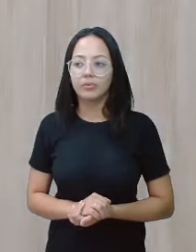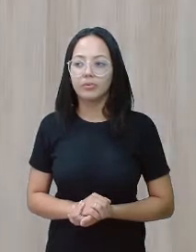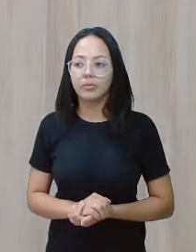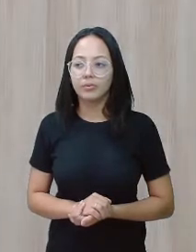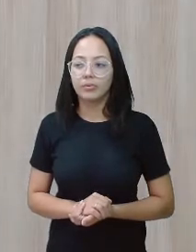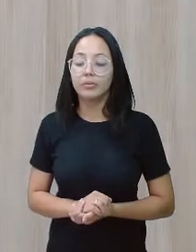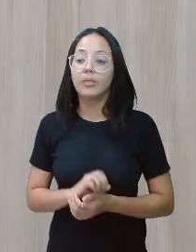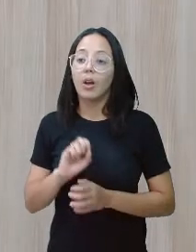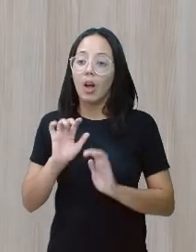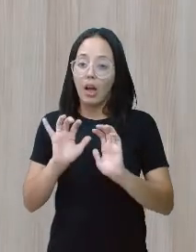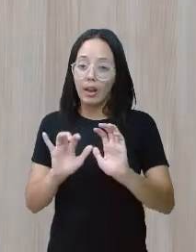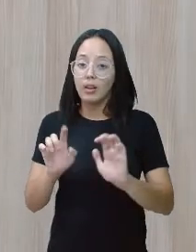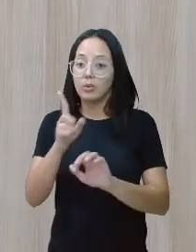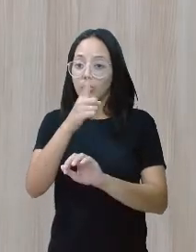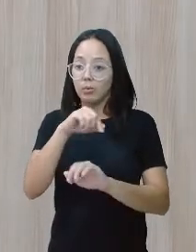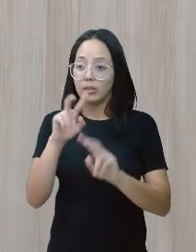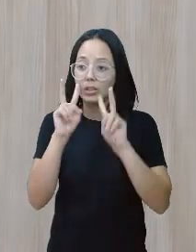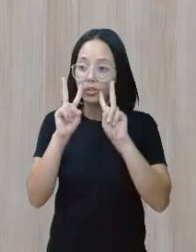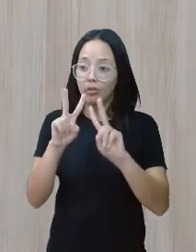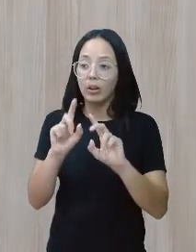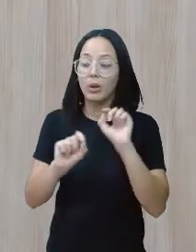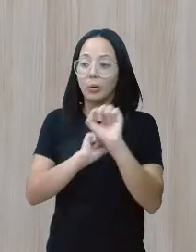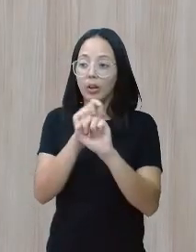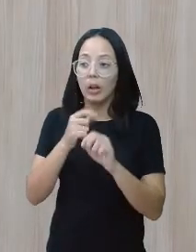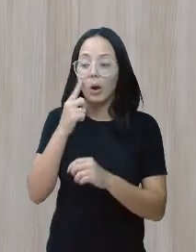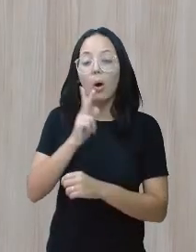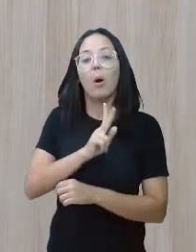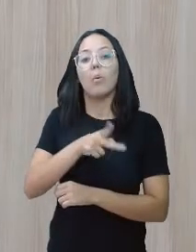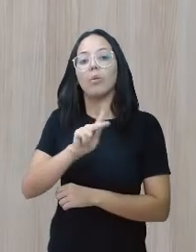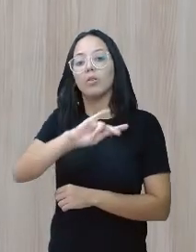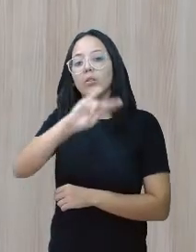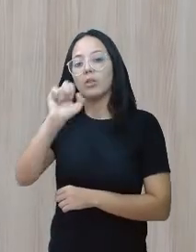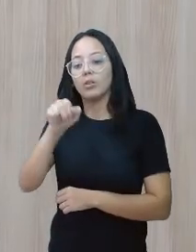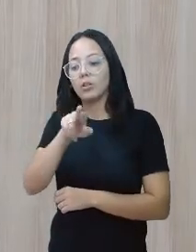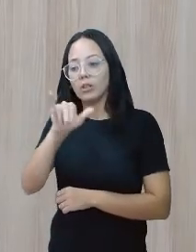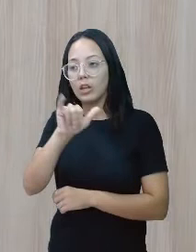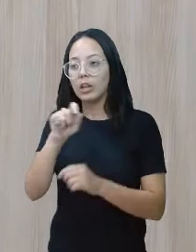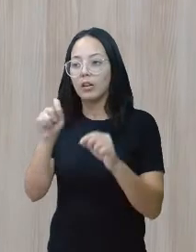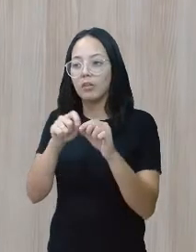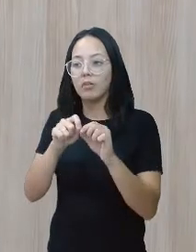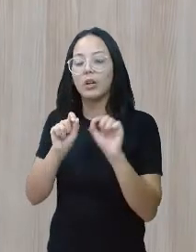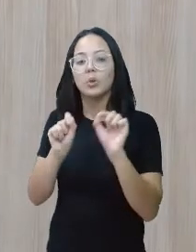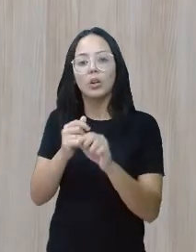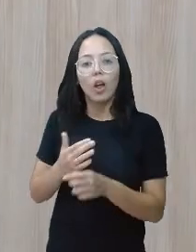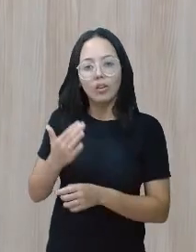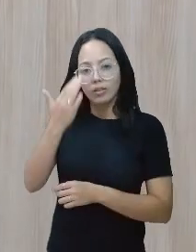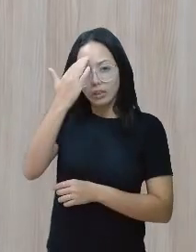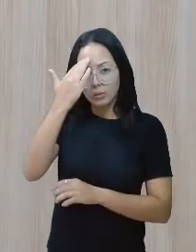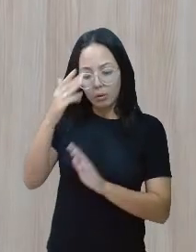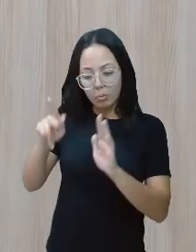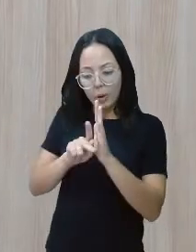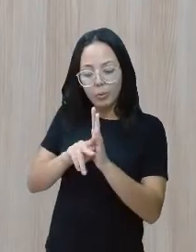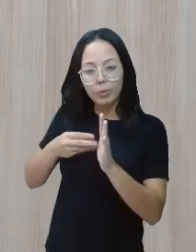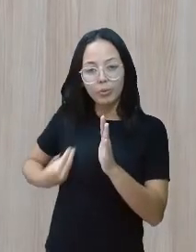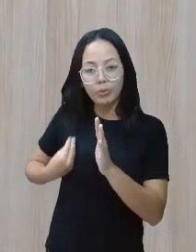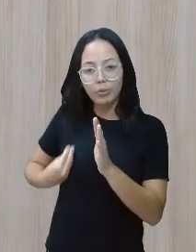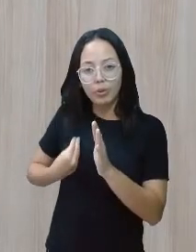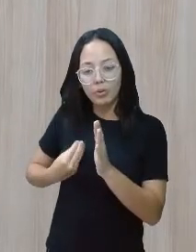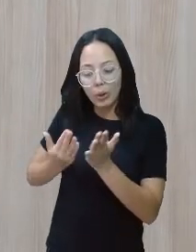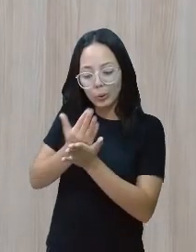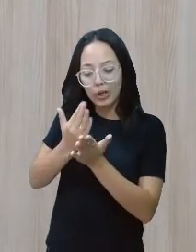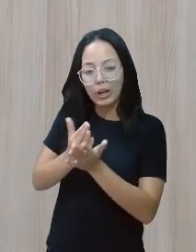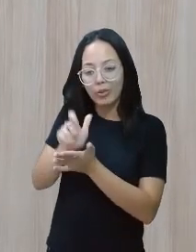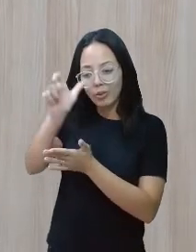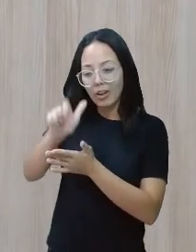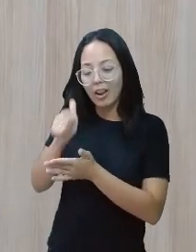É isso, gente. Vocês estão vendo como a professora Dini fez uma interpretação bem vívida, né, da obra de Carolina, mas o que a gente